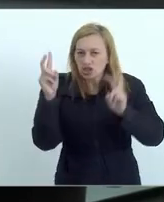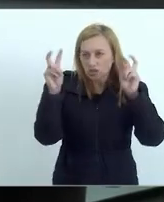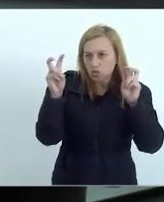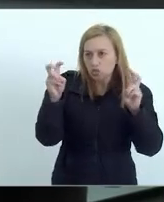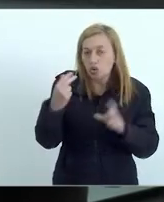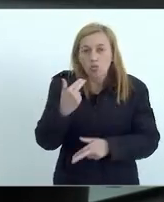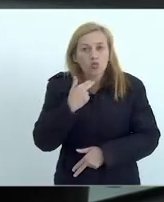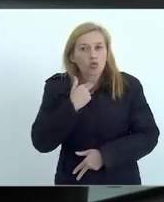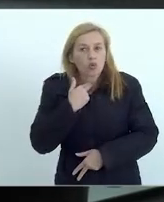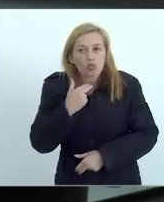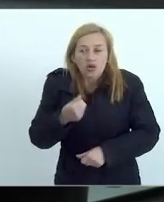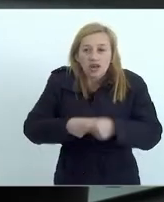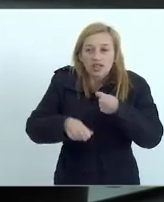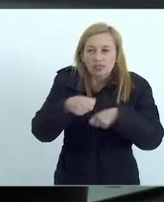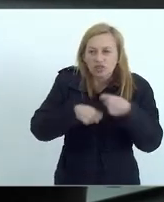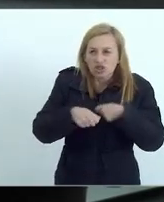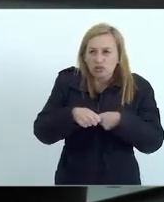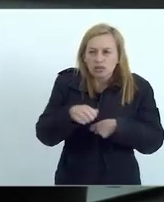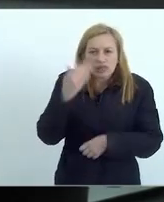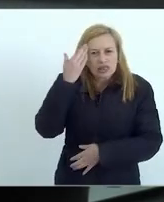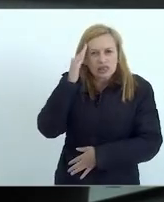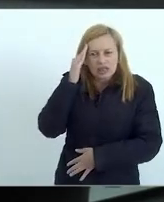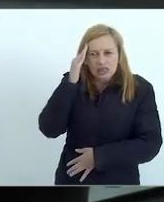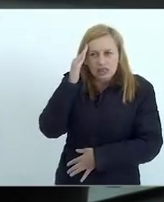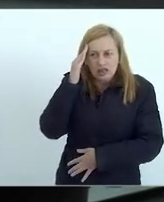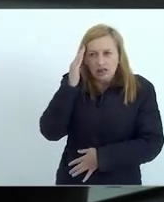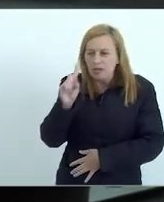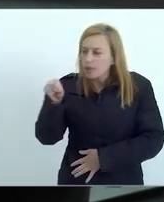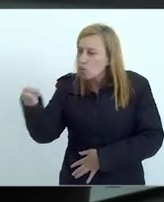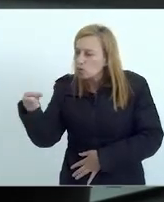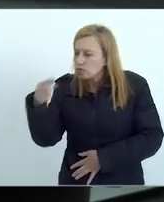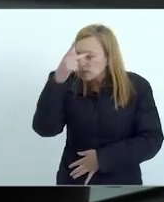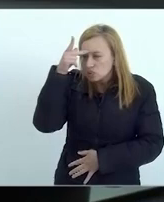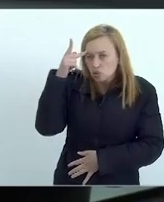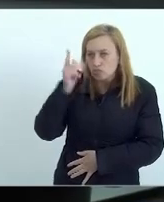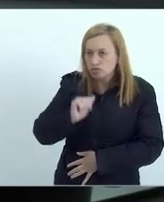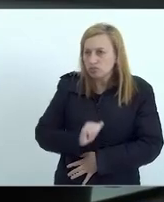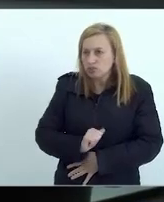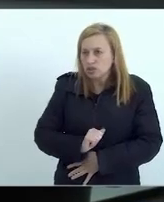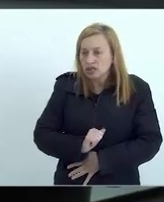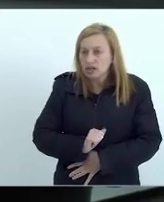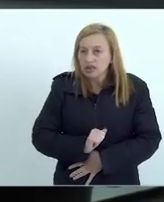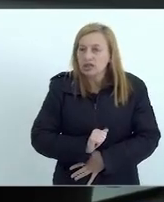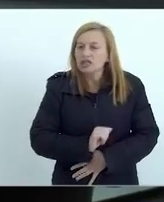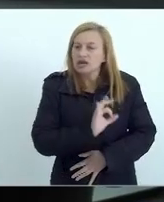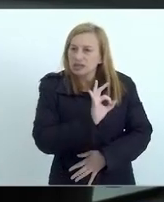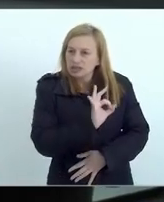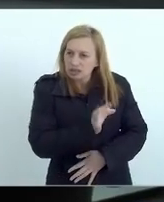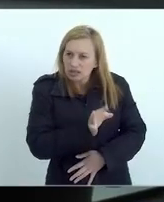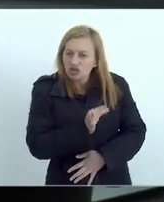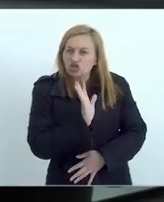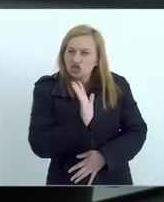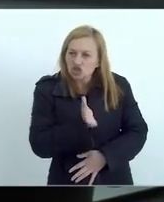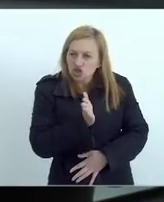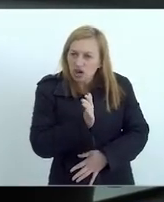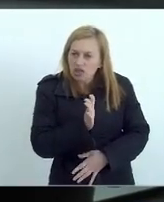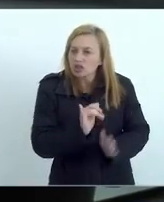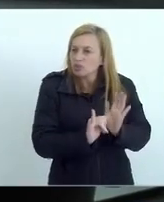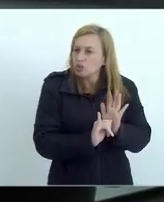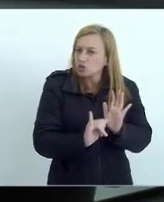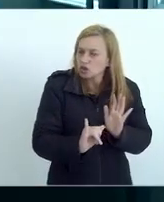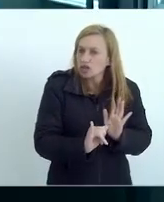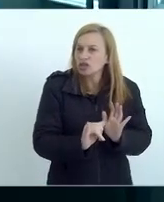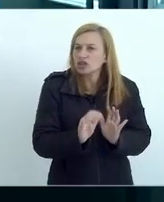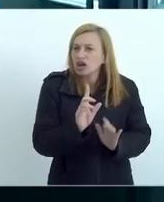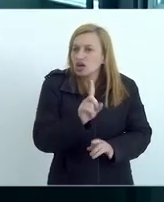questões eu não posso administração entender que é para outra pessoa há exatos isso já está público no